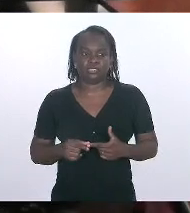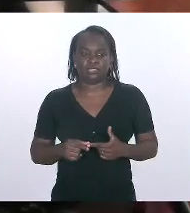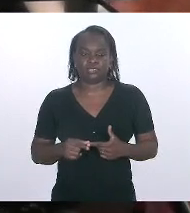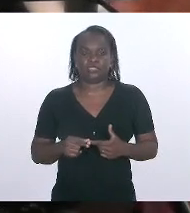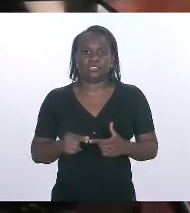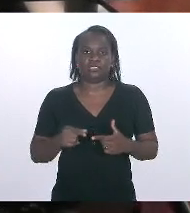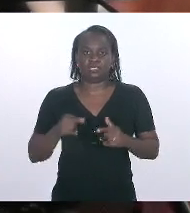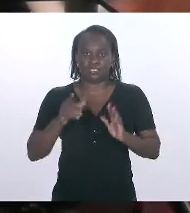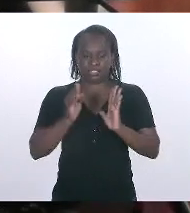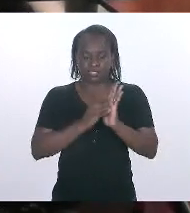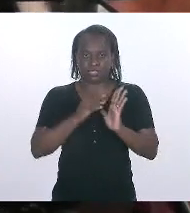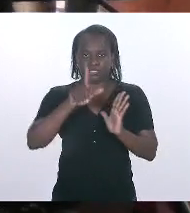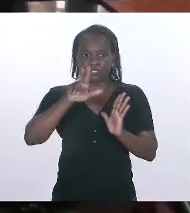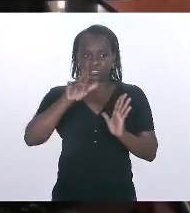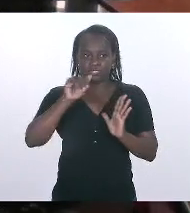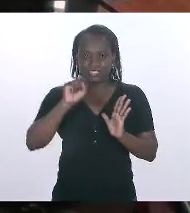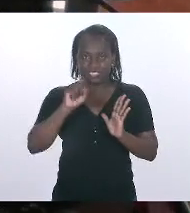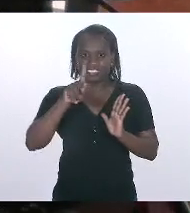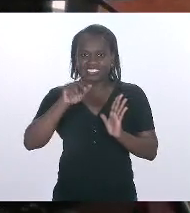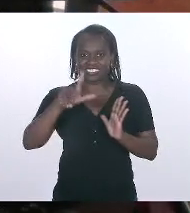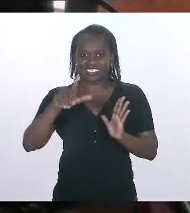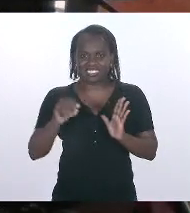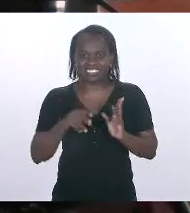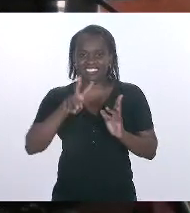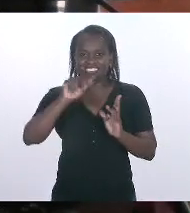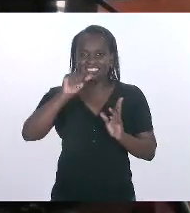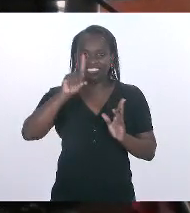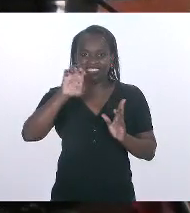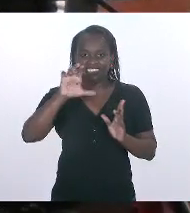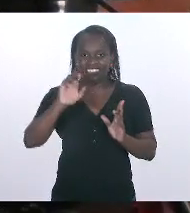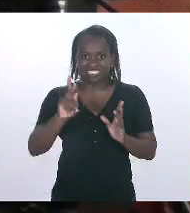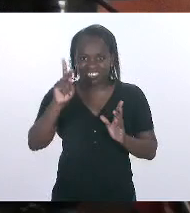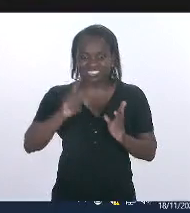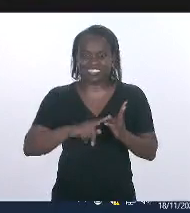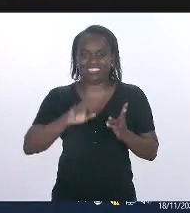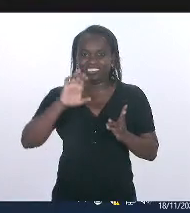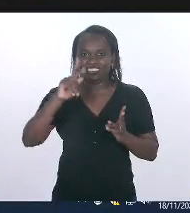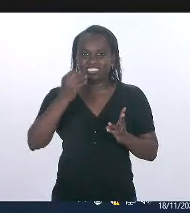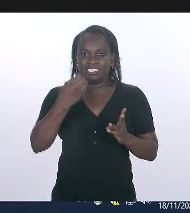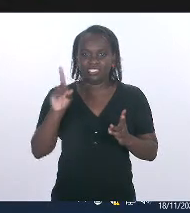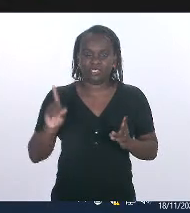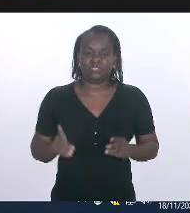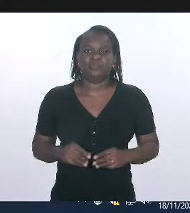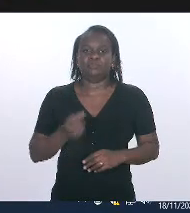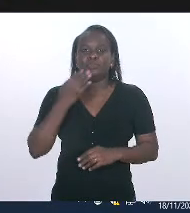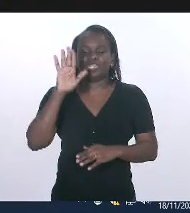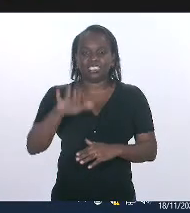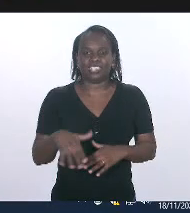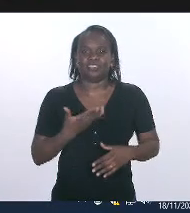Estão inscritos Luiz Paulo, Valdec e Chicão Bulhões. Boa tarde, amigo.